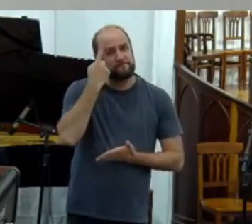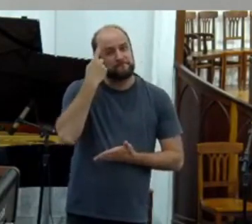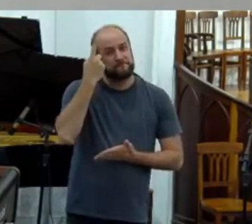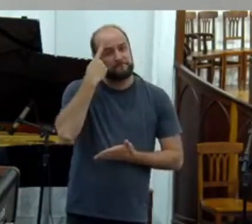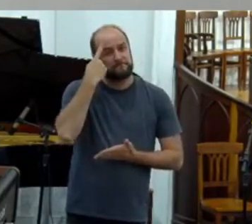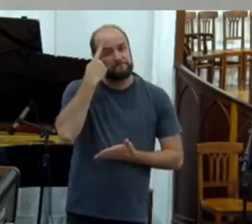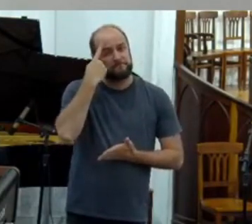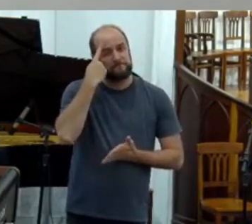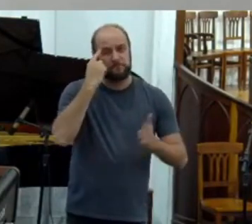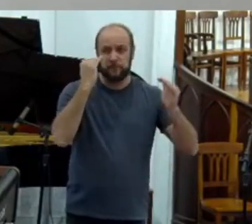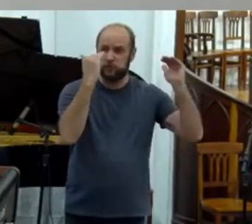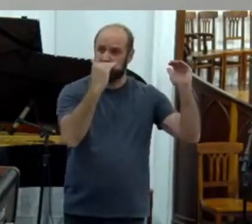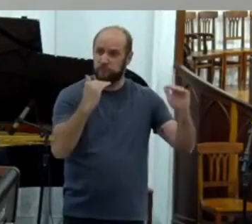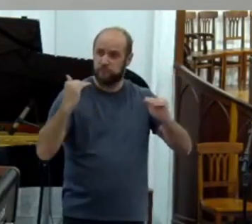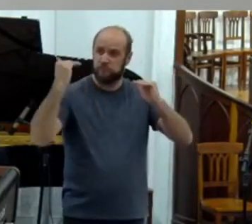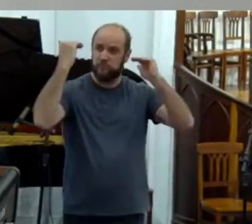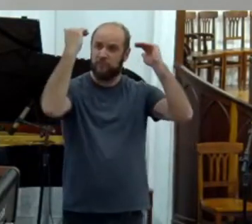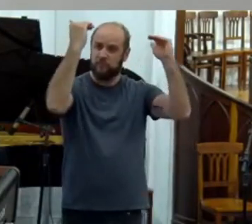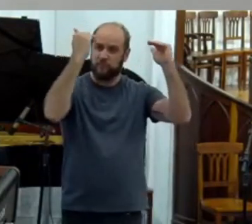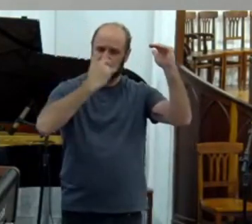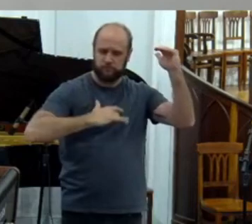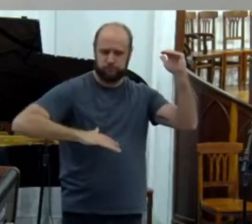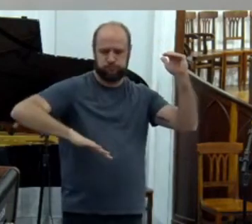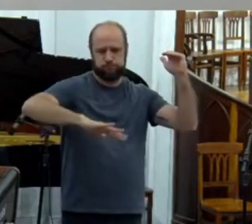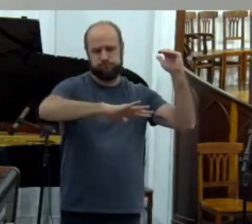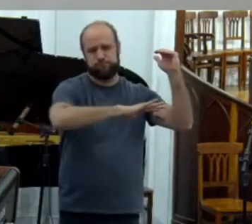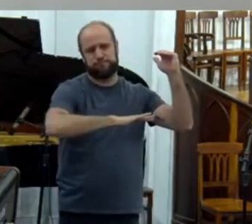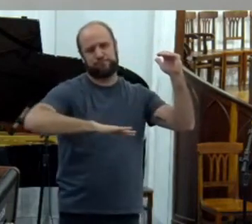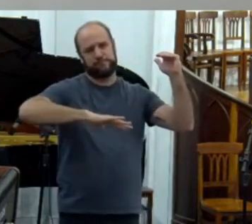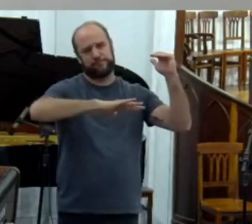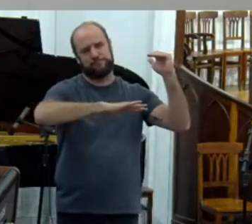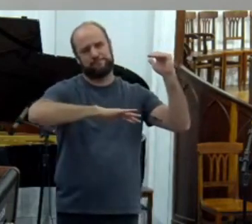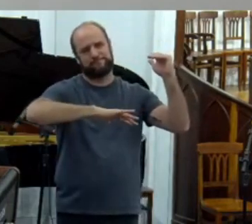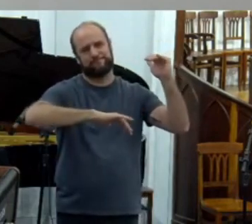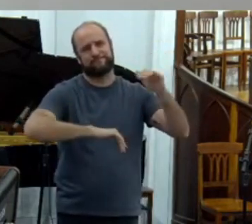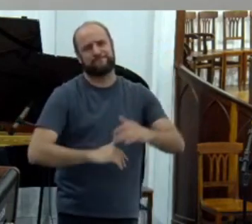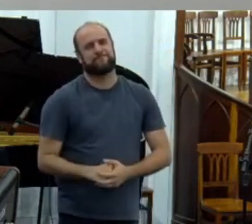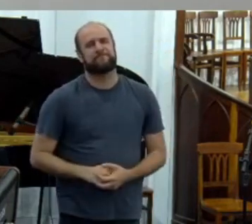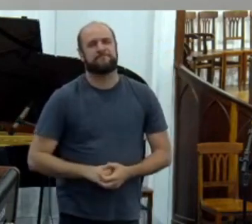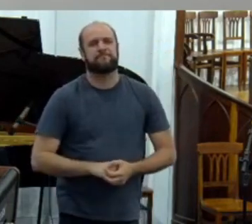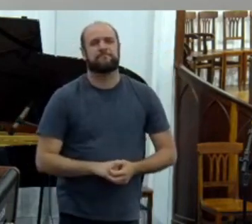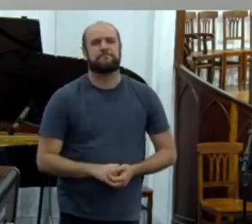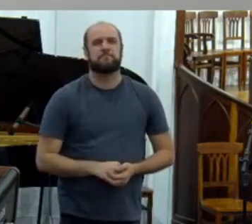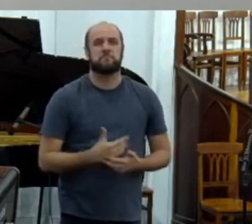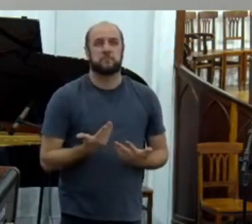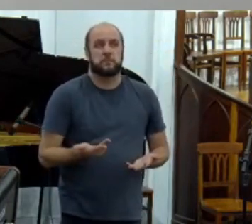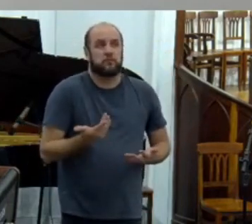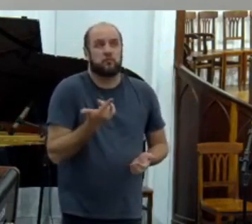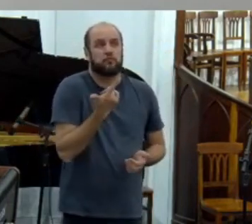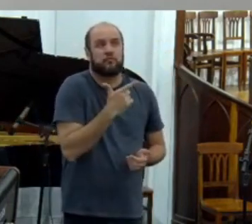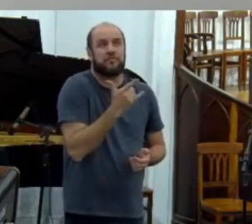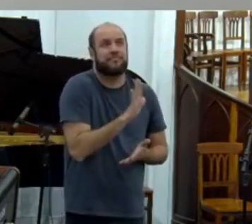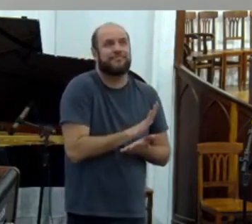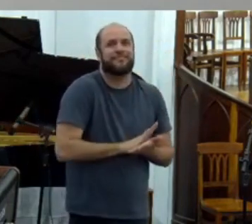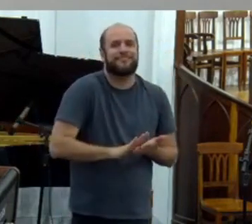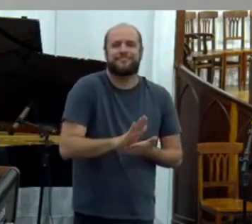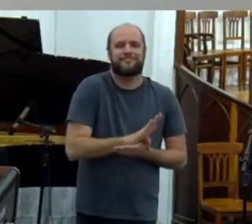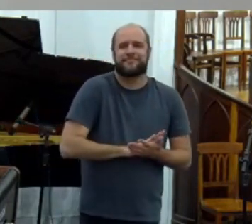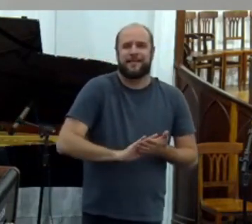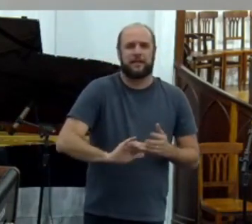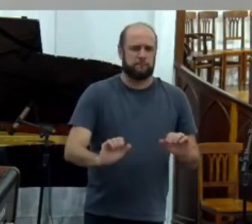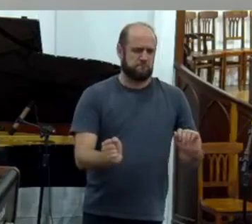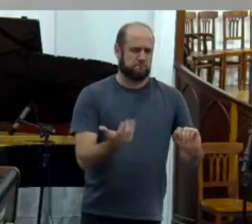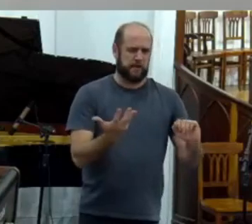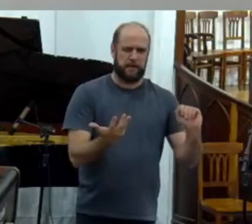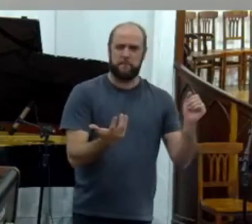está debaixo do controle soberano do Senhor. Não há absolutamente nada que